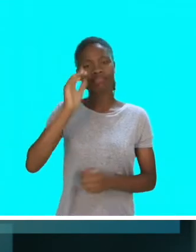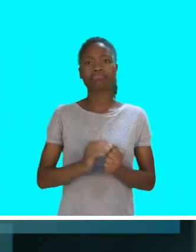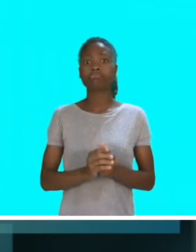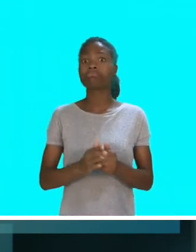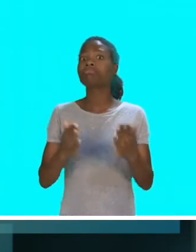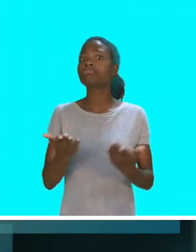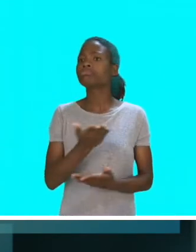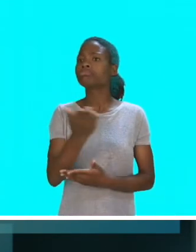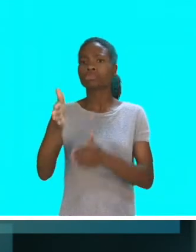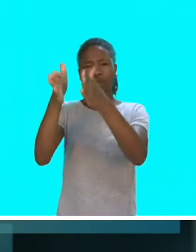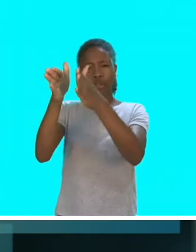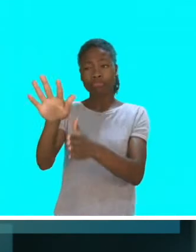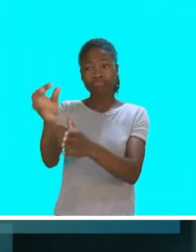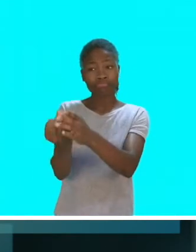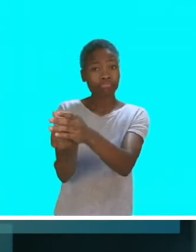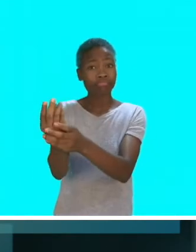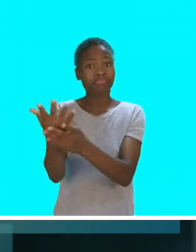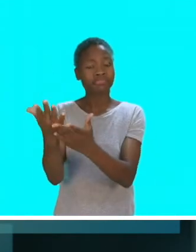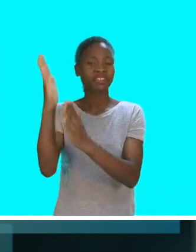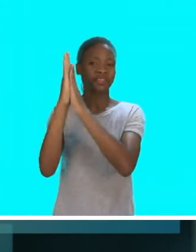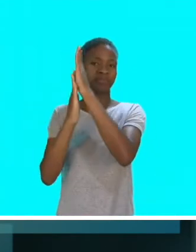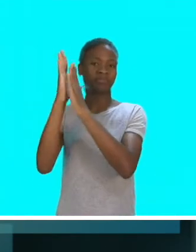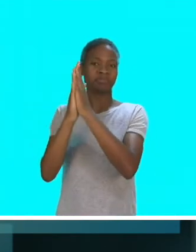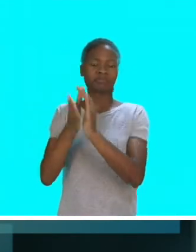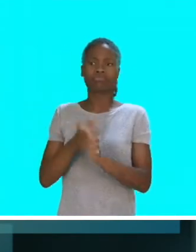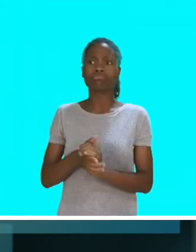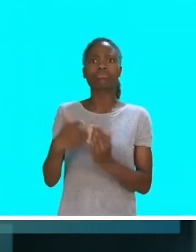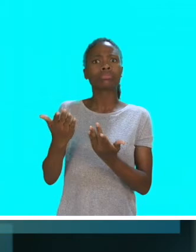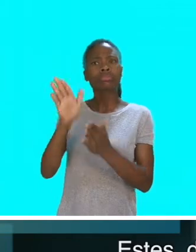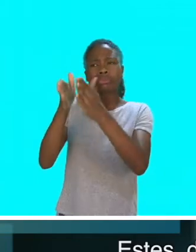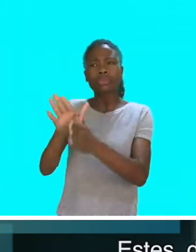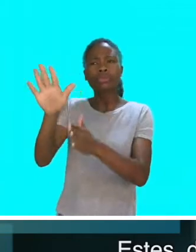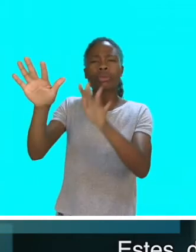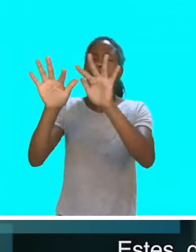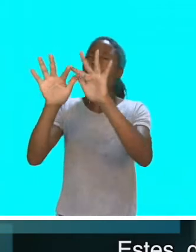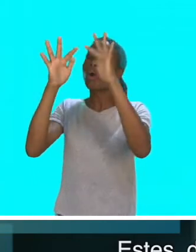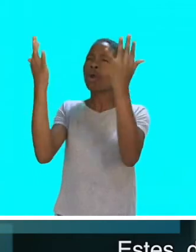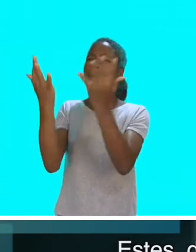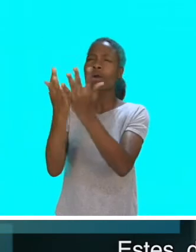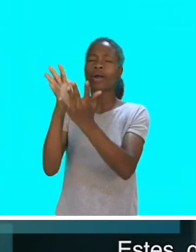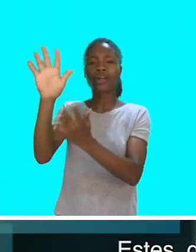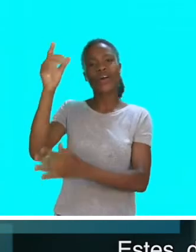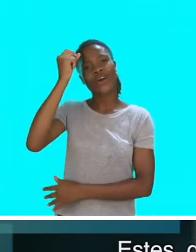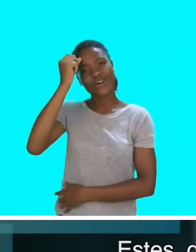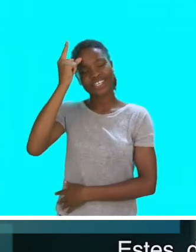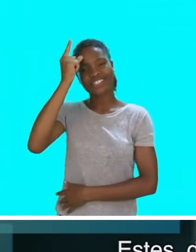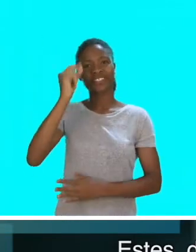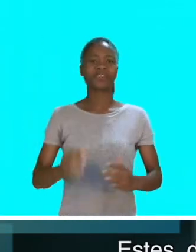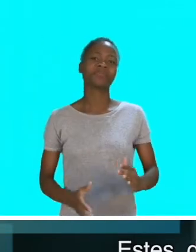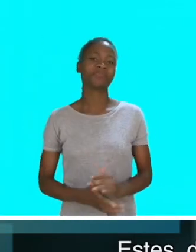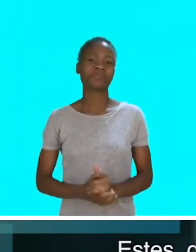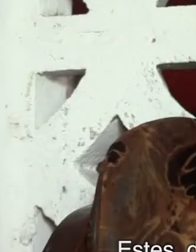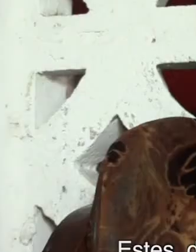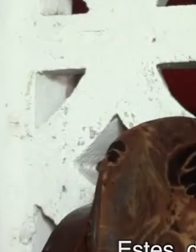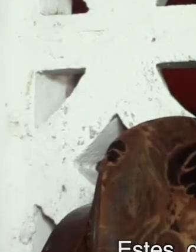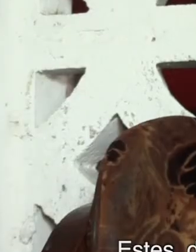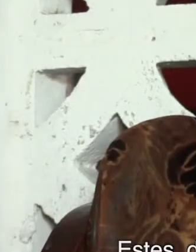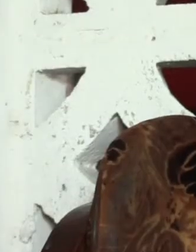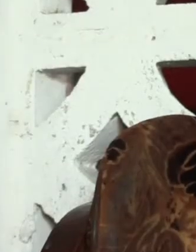do gênero, apostam no estilo que começou com o rastafari. Estes dizem que a origem das dreads